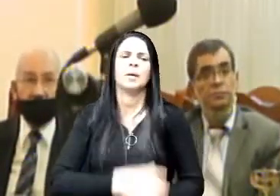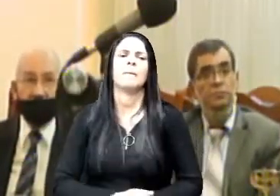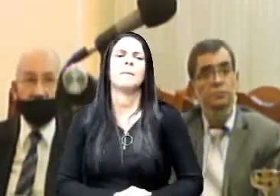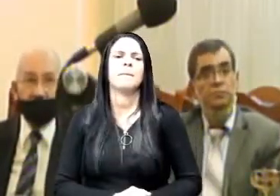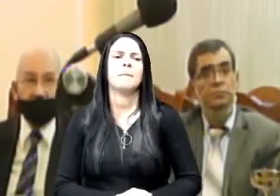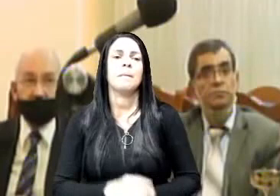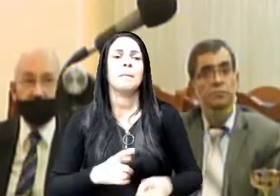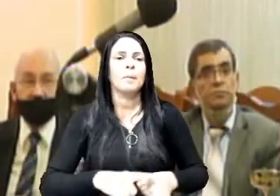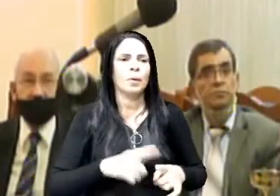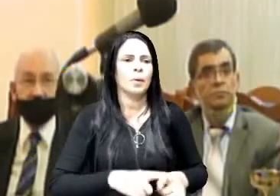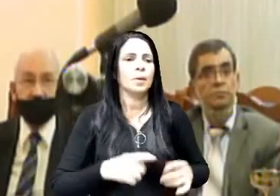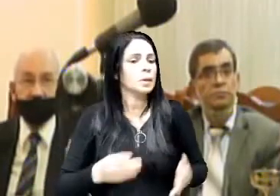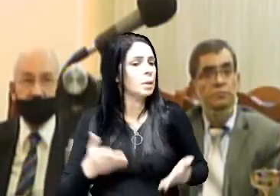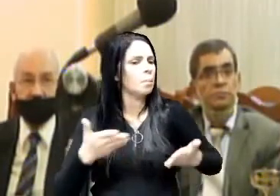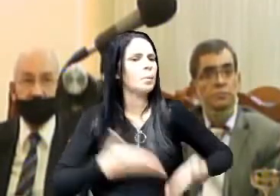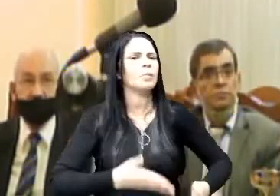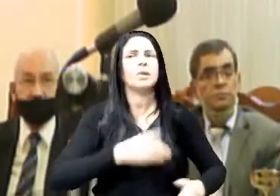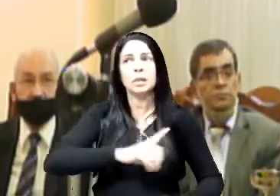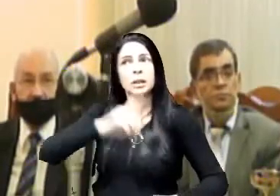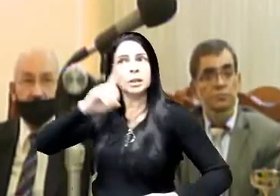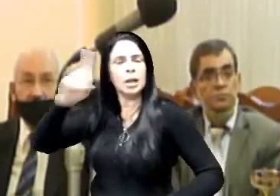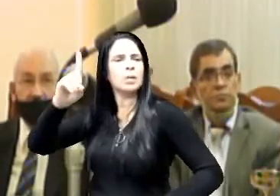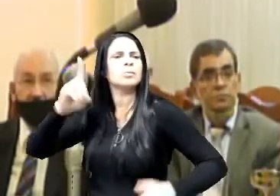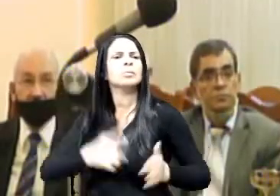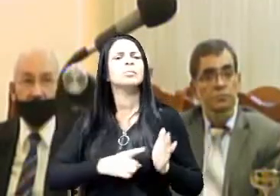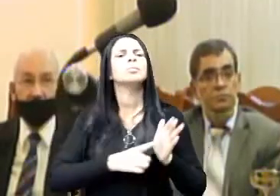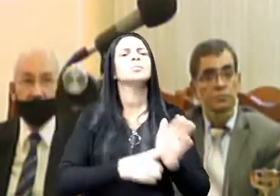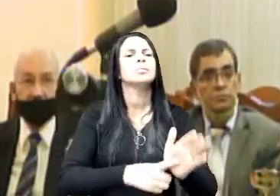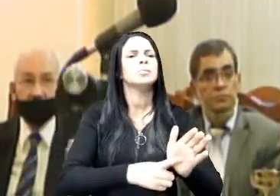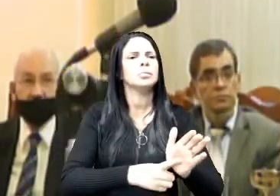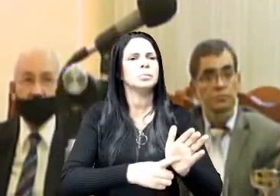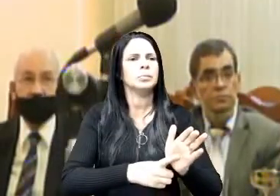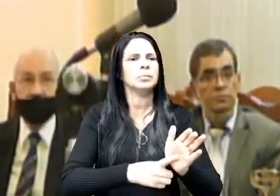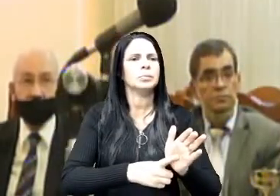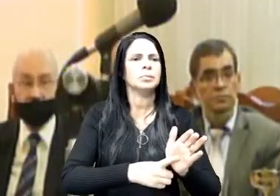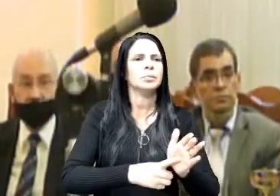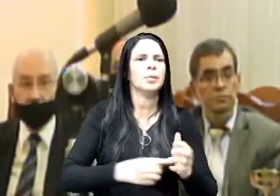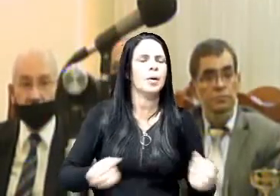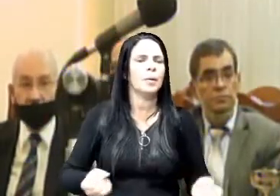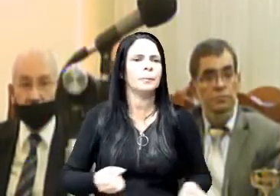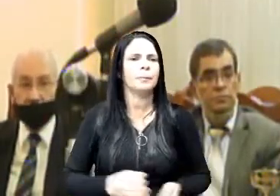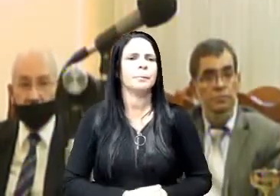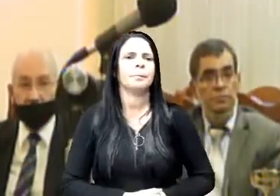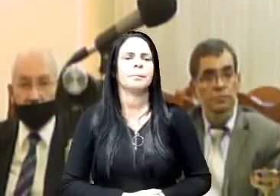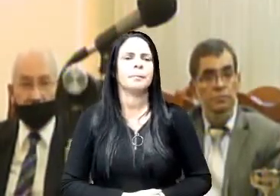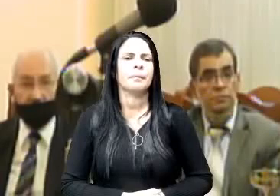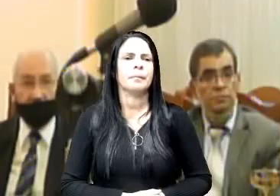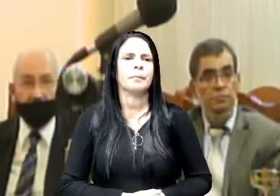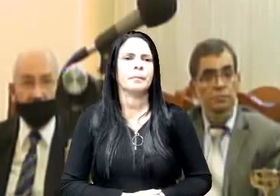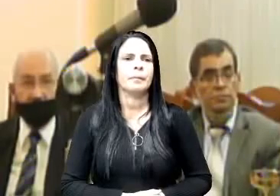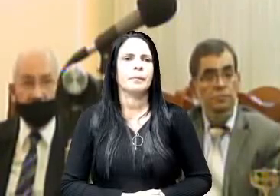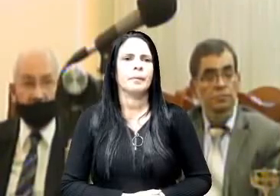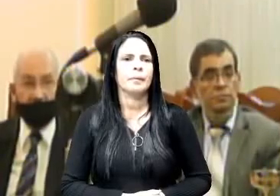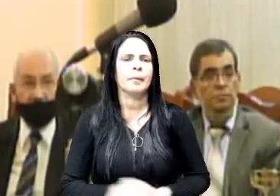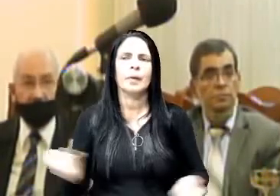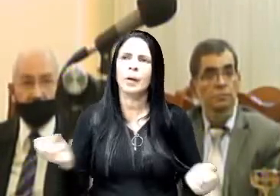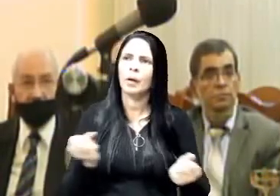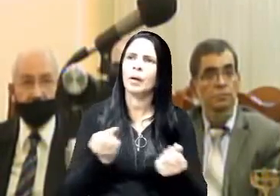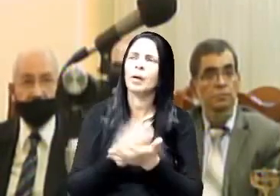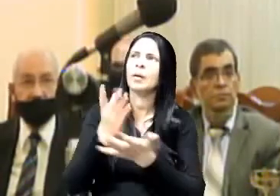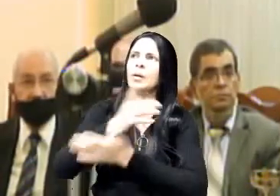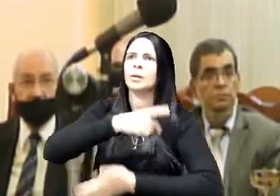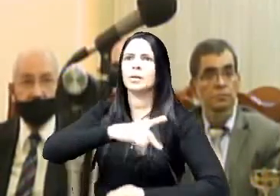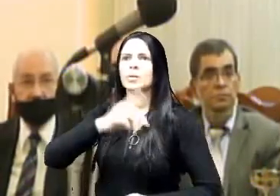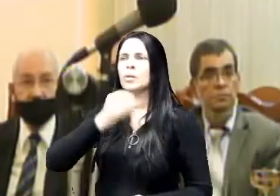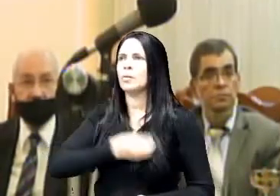dessa prova que Deus vai demonstrar a sua glória na sua vida. Aleluia! Então não entristeça, não dê lugar ao diabo,